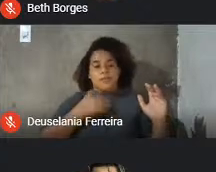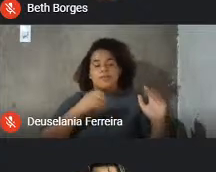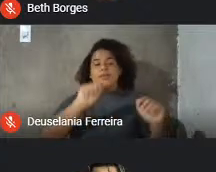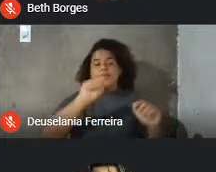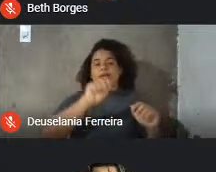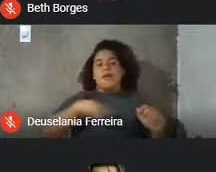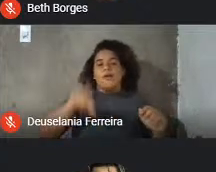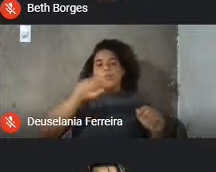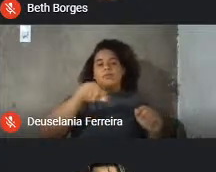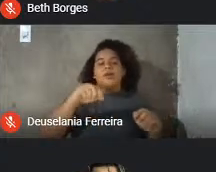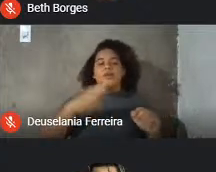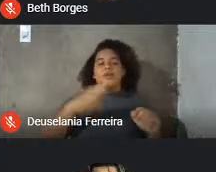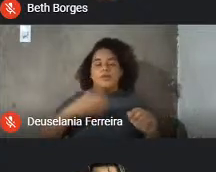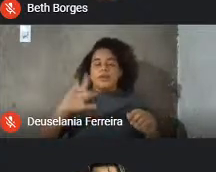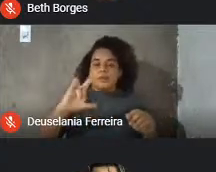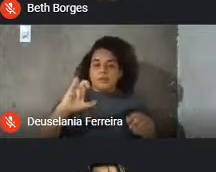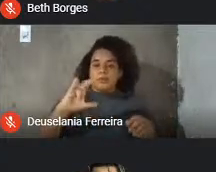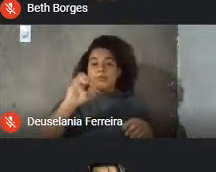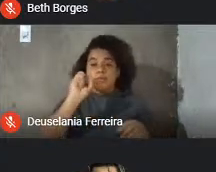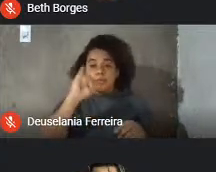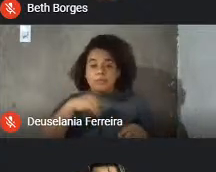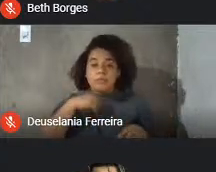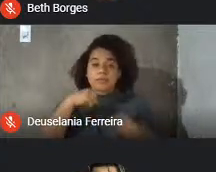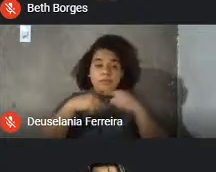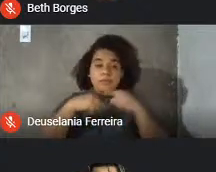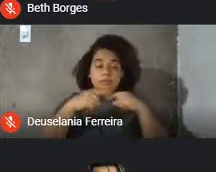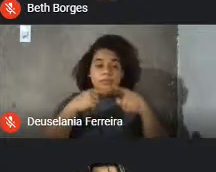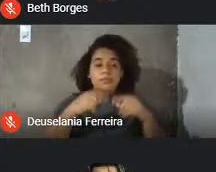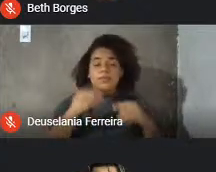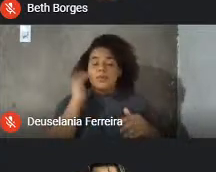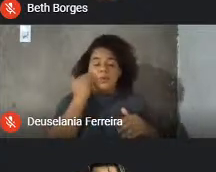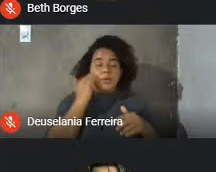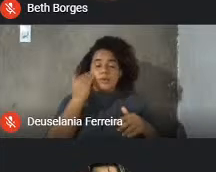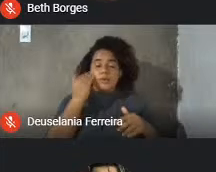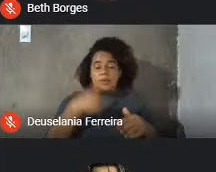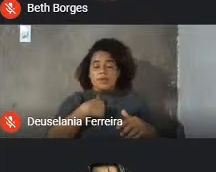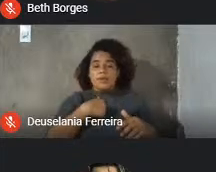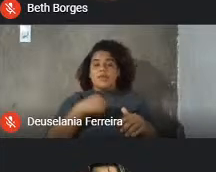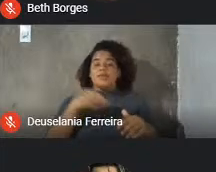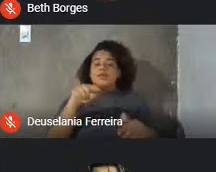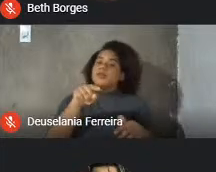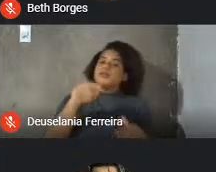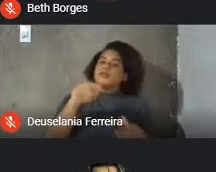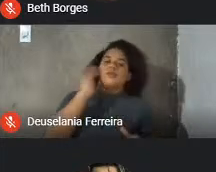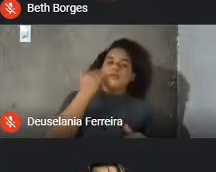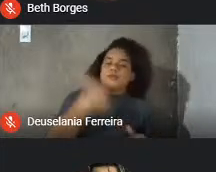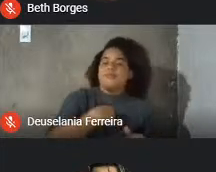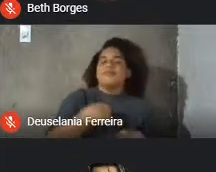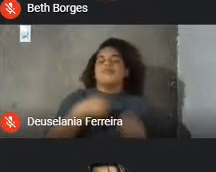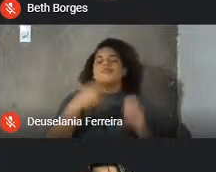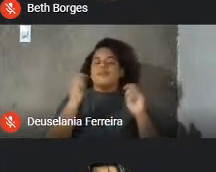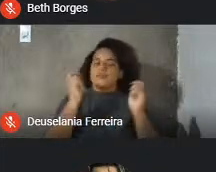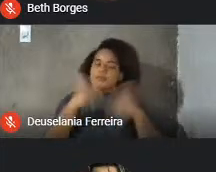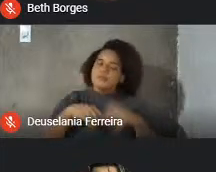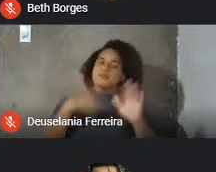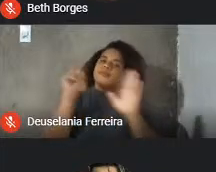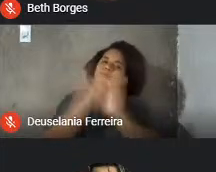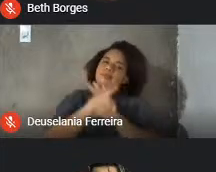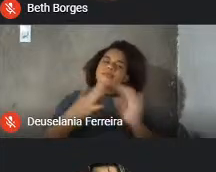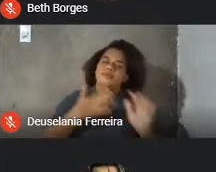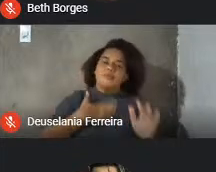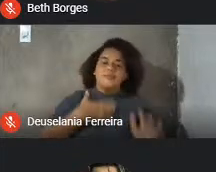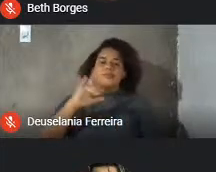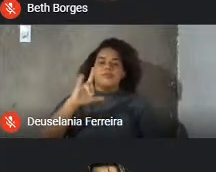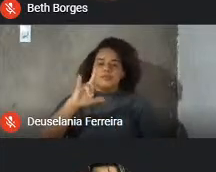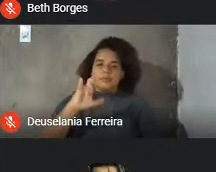se não der para você tirar a sua dúvida aqui, não conseguiu entender direitinho, vai lá no meu Instagram, pergunta